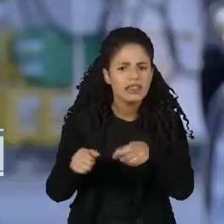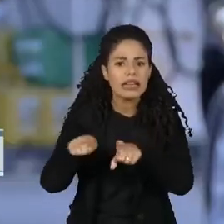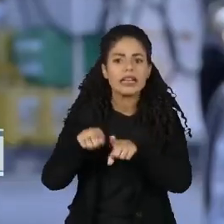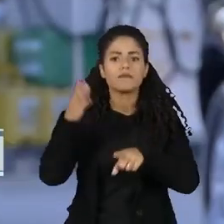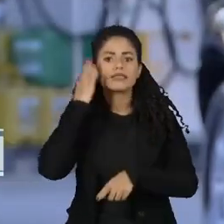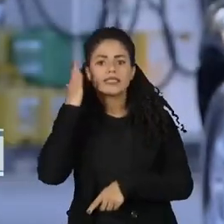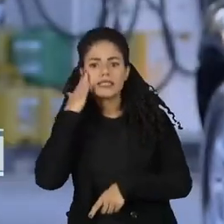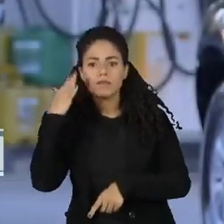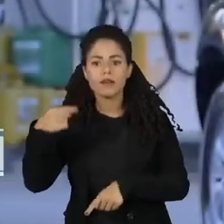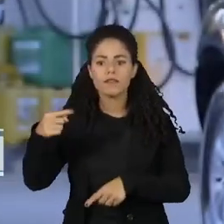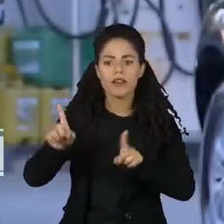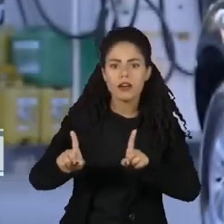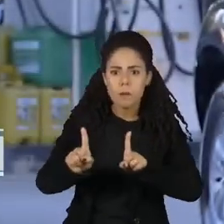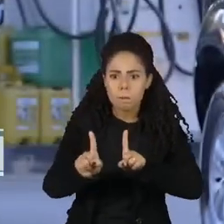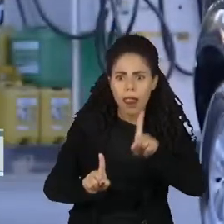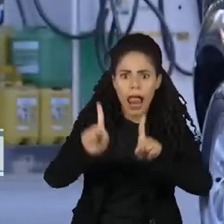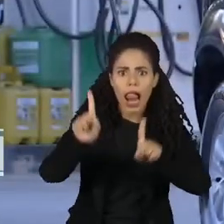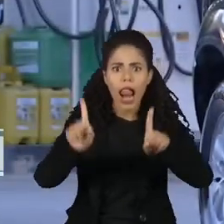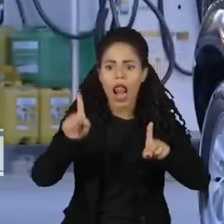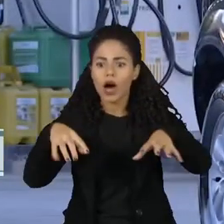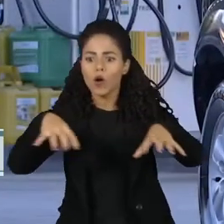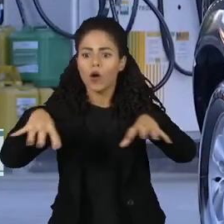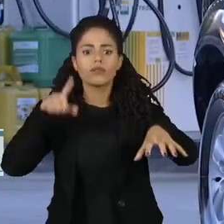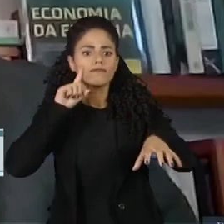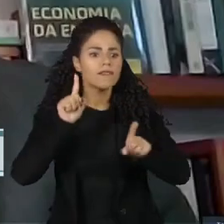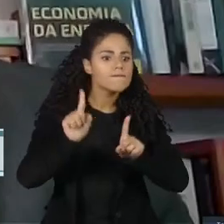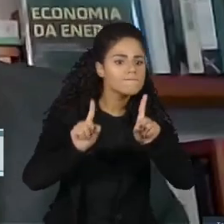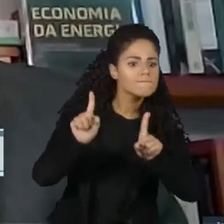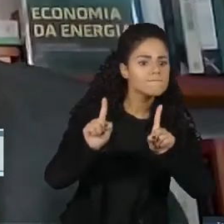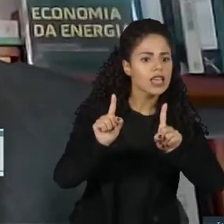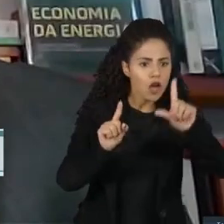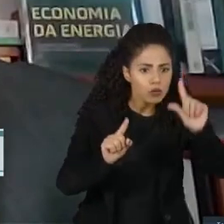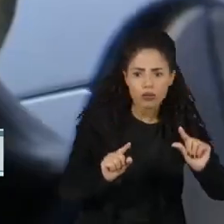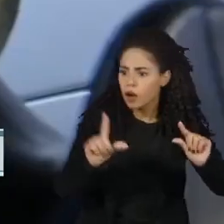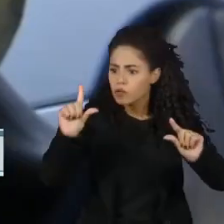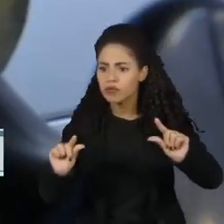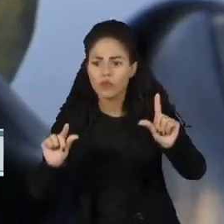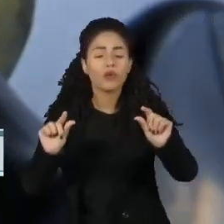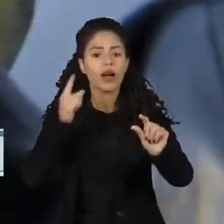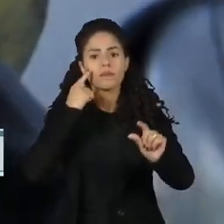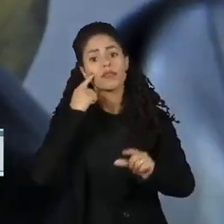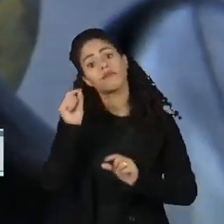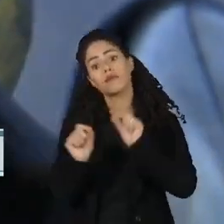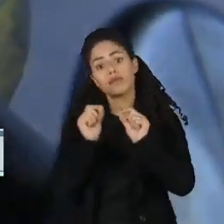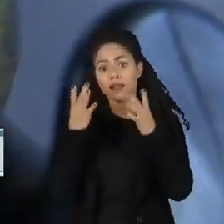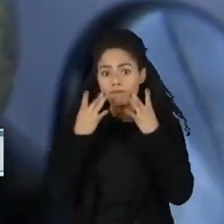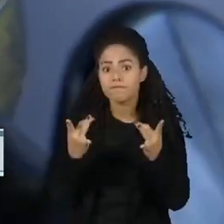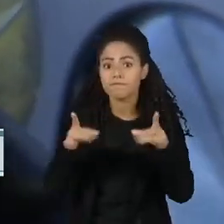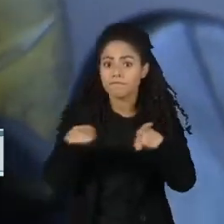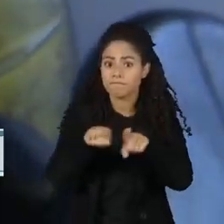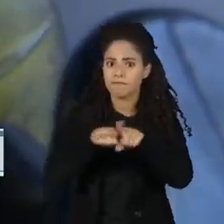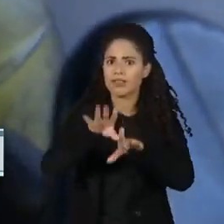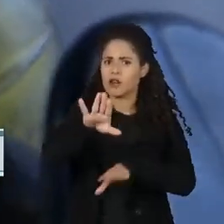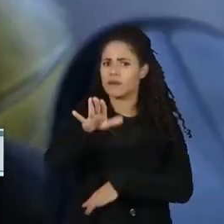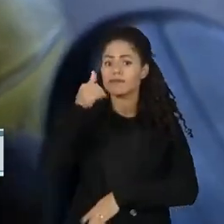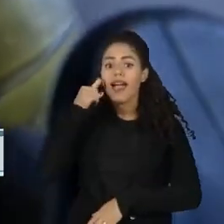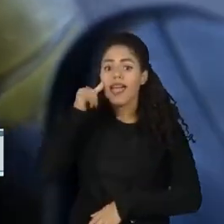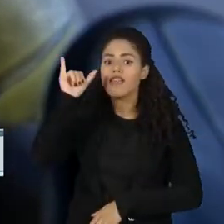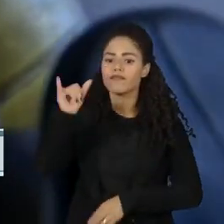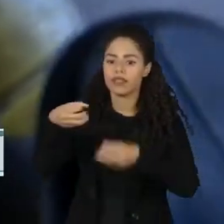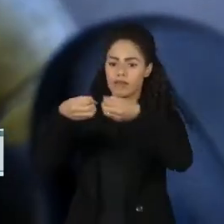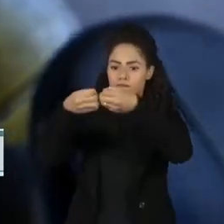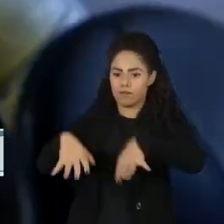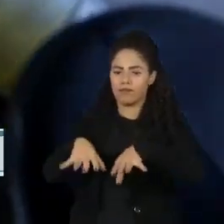à concorrência, né? Tem que ter algum concorrente que abaixe o preço. E isso leva um tempo. Para não ter prejuízos e